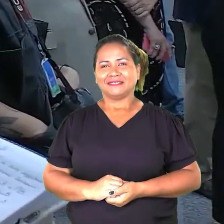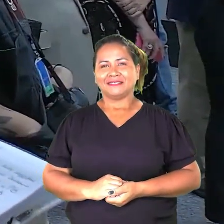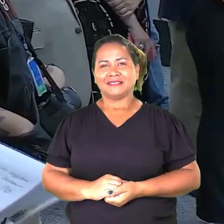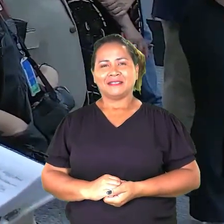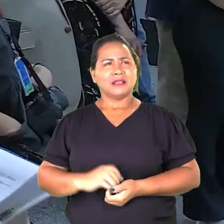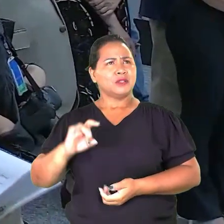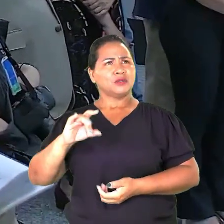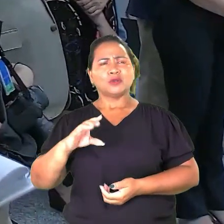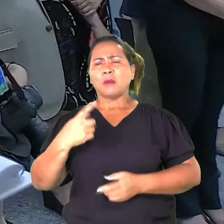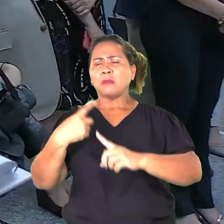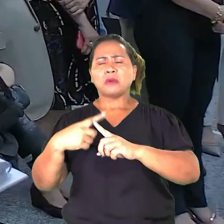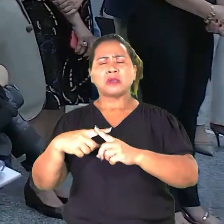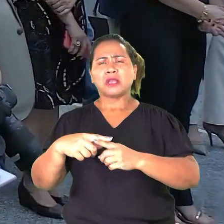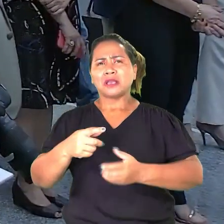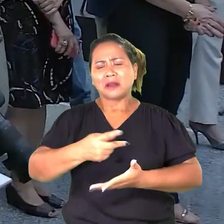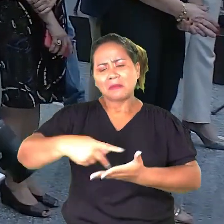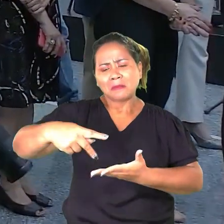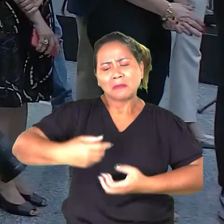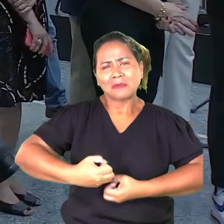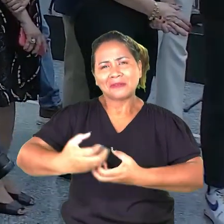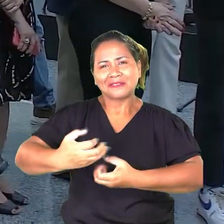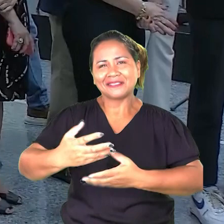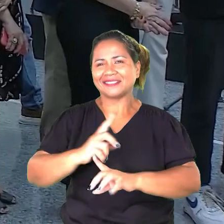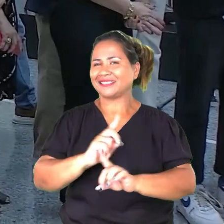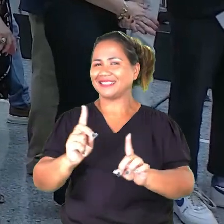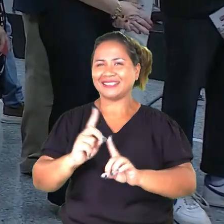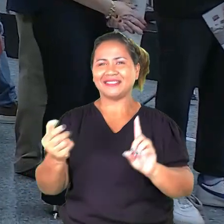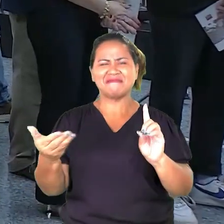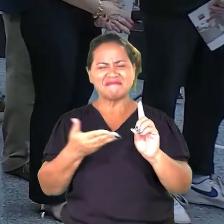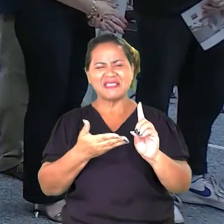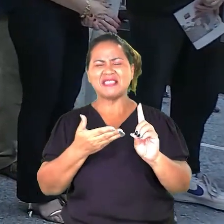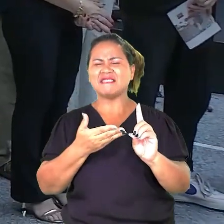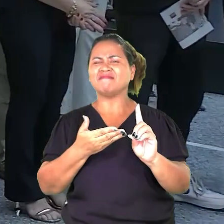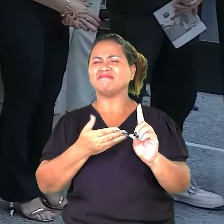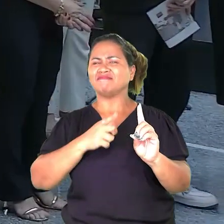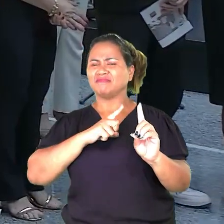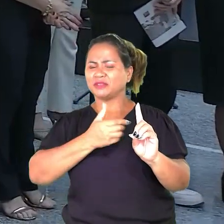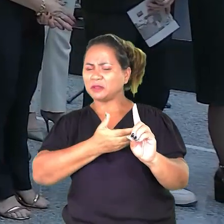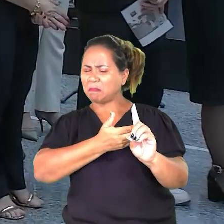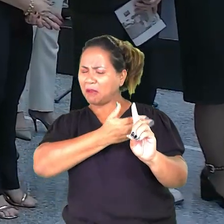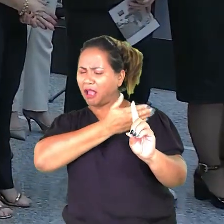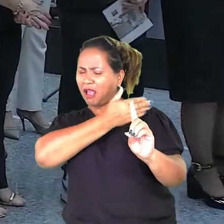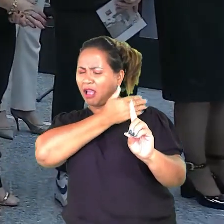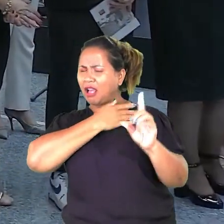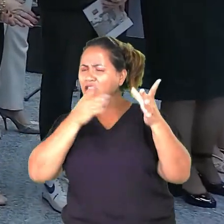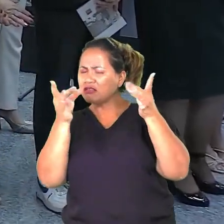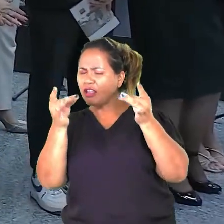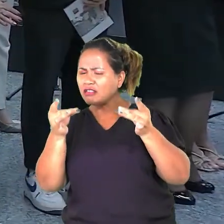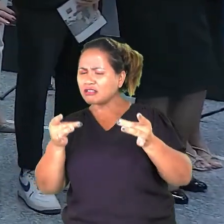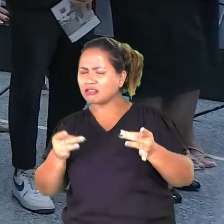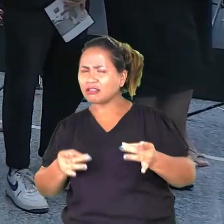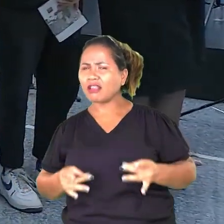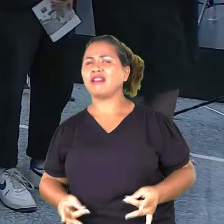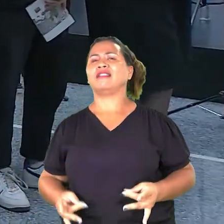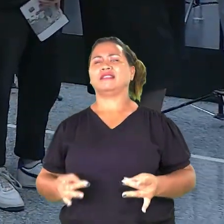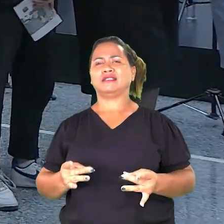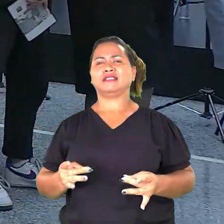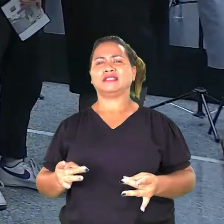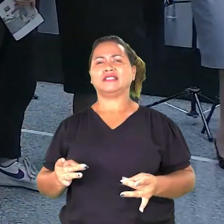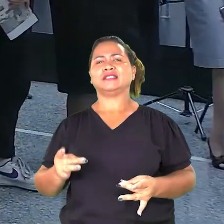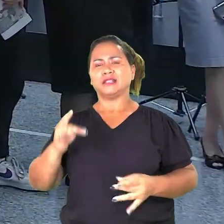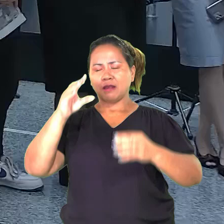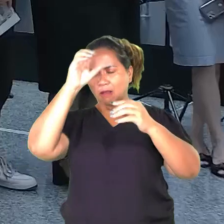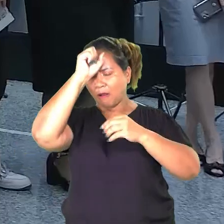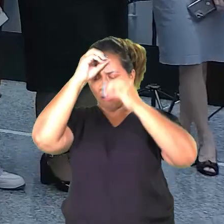homens, a tudo encantava, não só seus versos e suas prosas, mas seu conhecimento histórico,